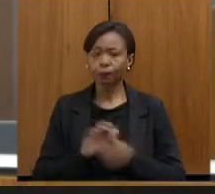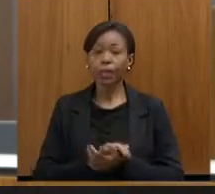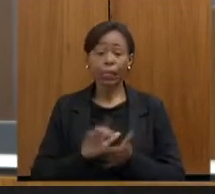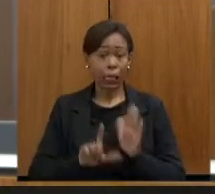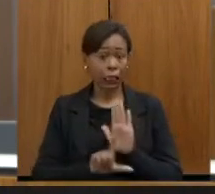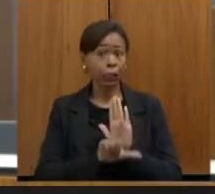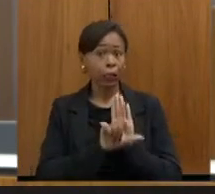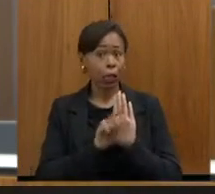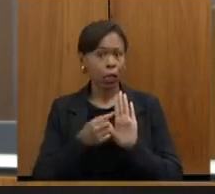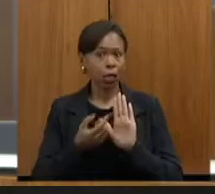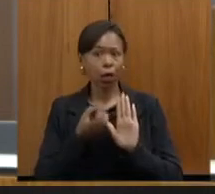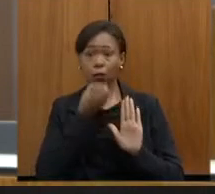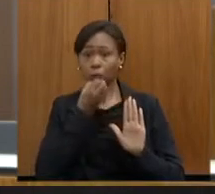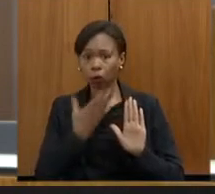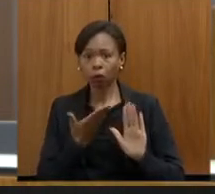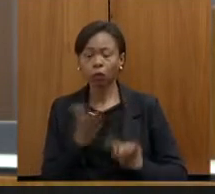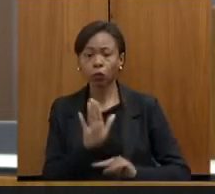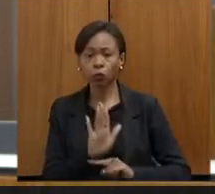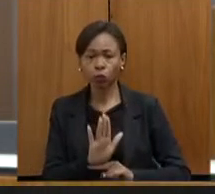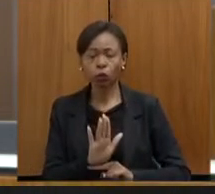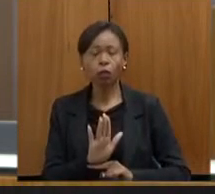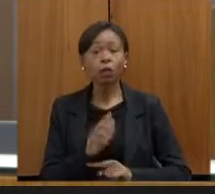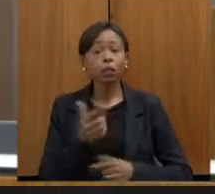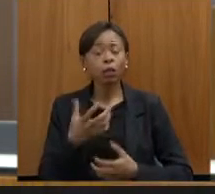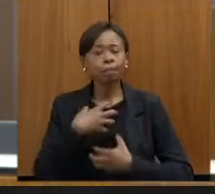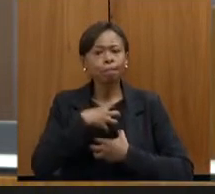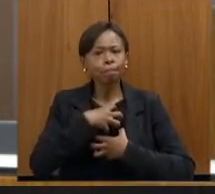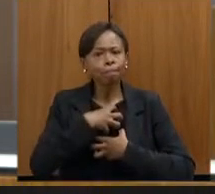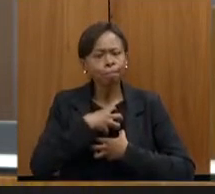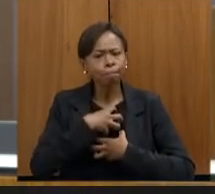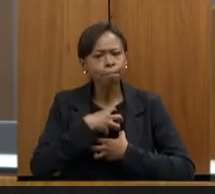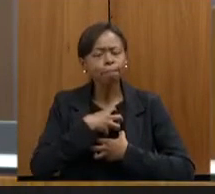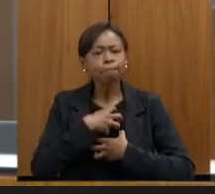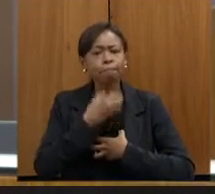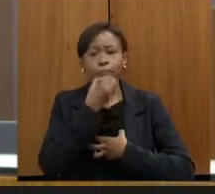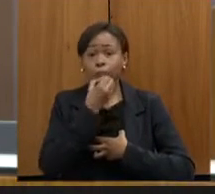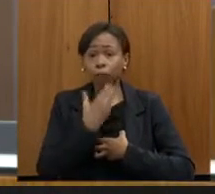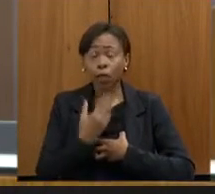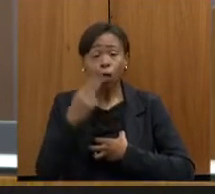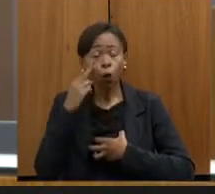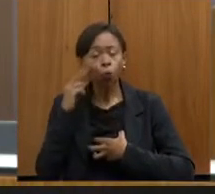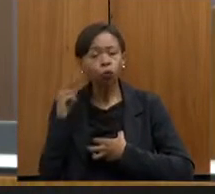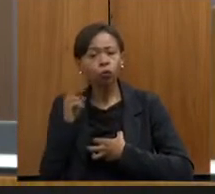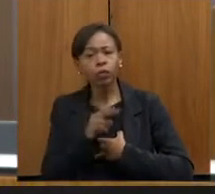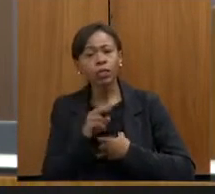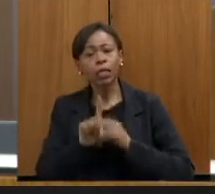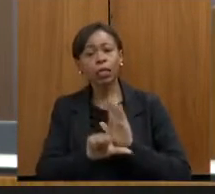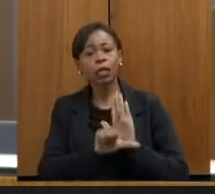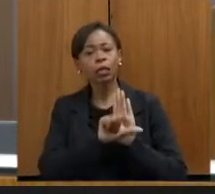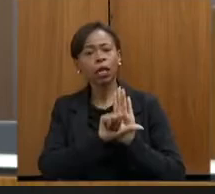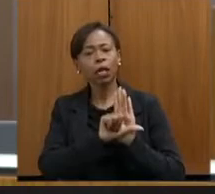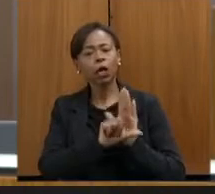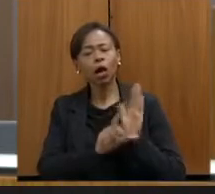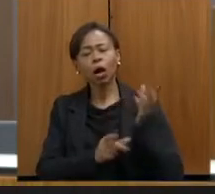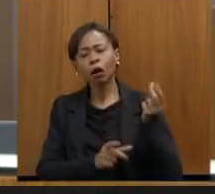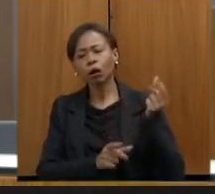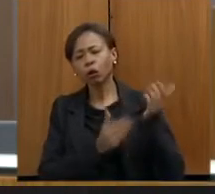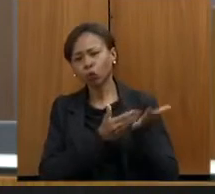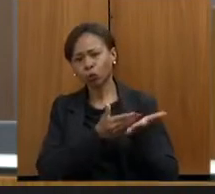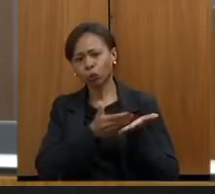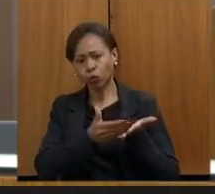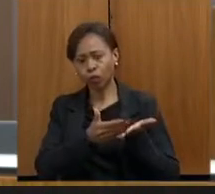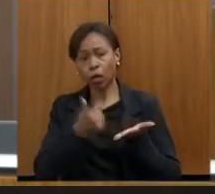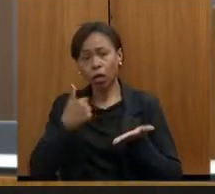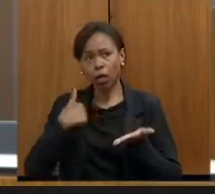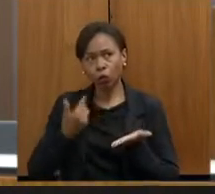Então, foi com muita alegria, muita alegria que eu vi nascer essa lei 13.465. Quando eu estava fazendo o meu